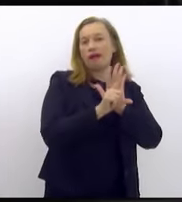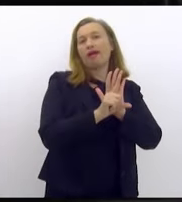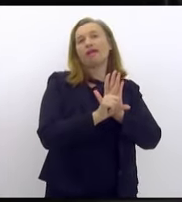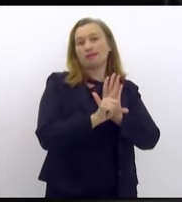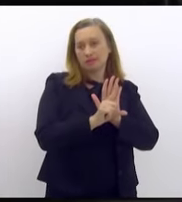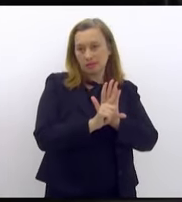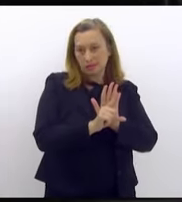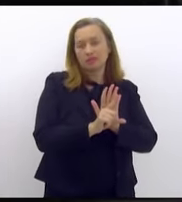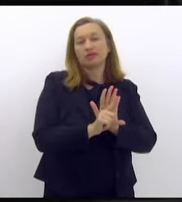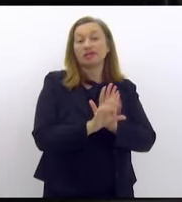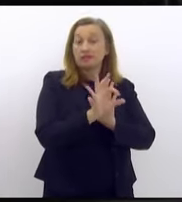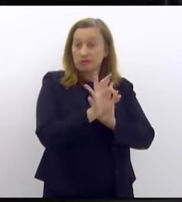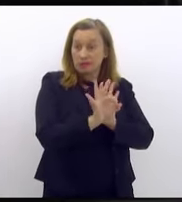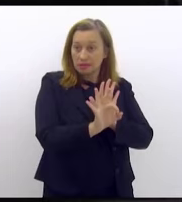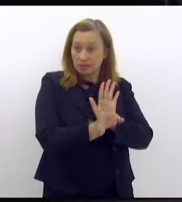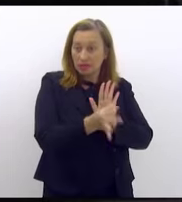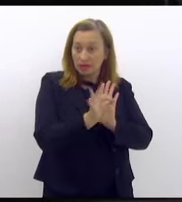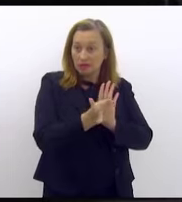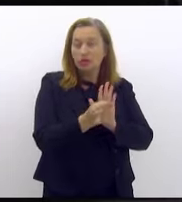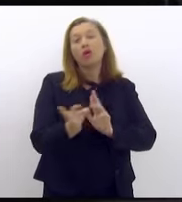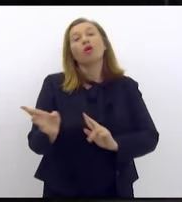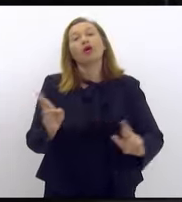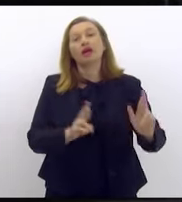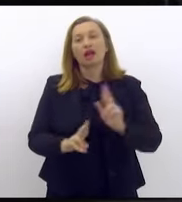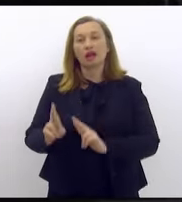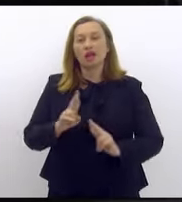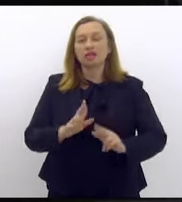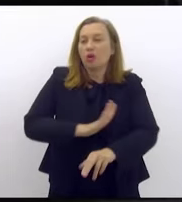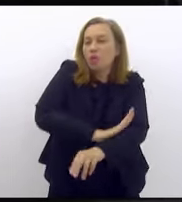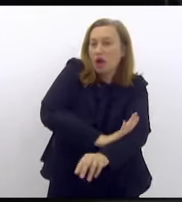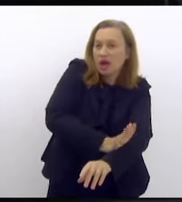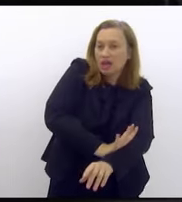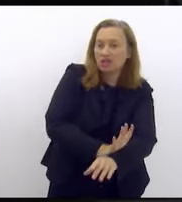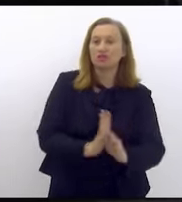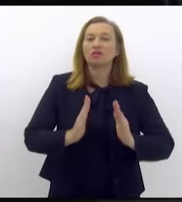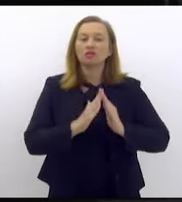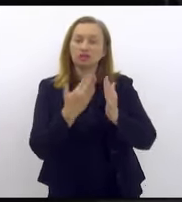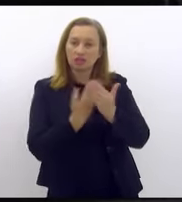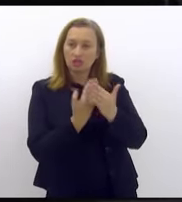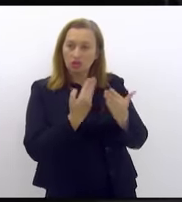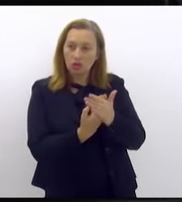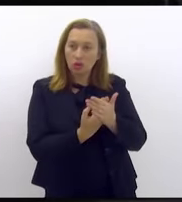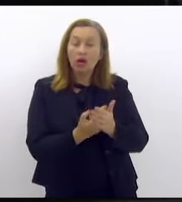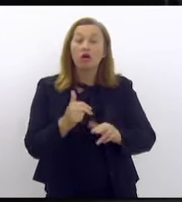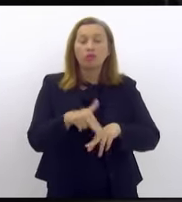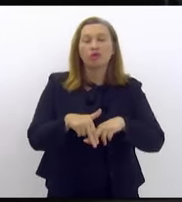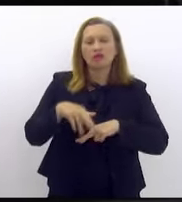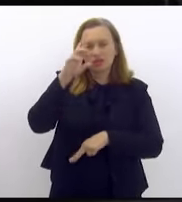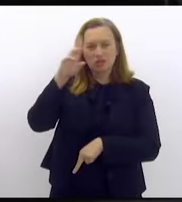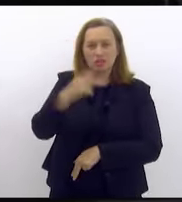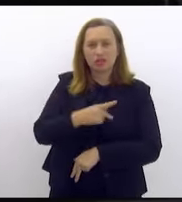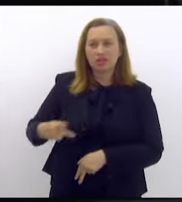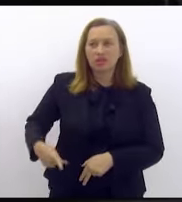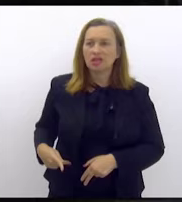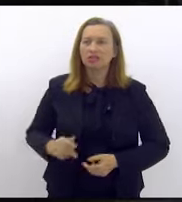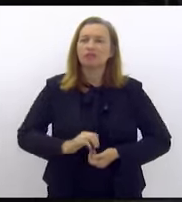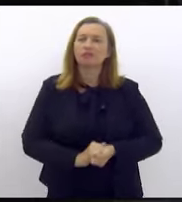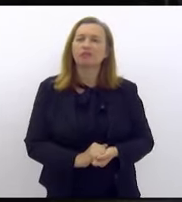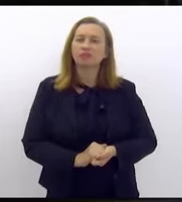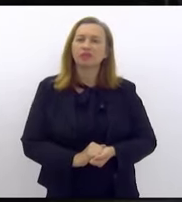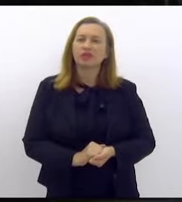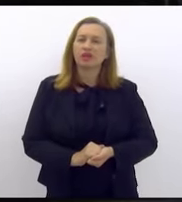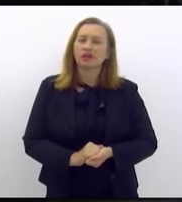e assertiva com relação ao racismo dentro das escolas. É por isso, senhor presidente, que